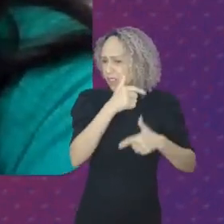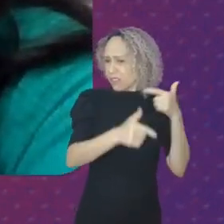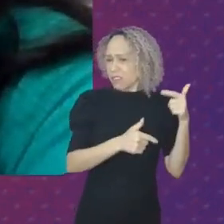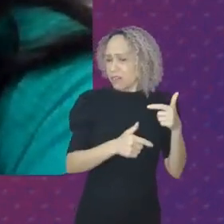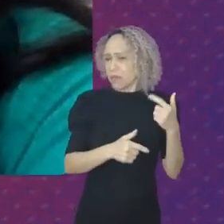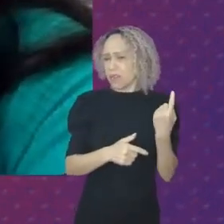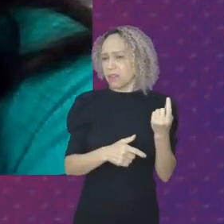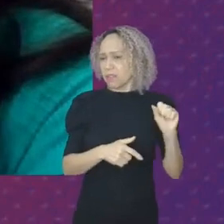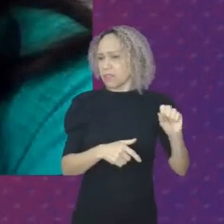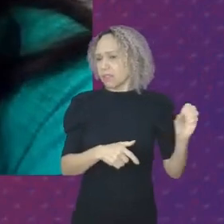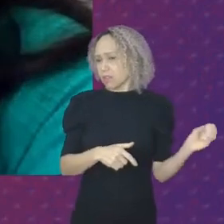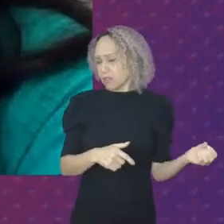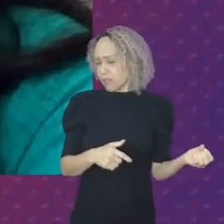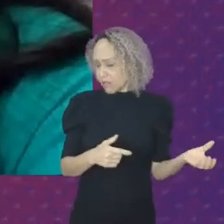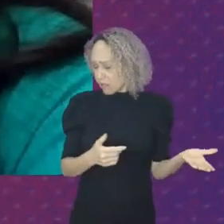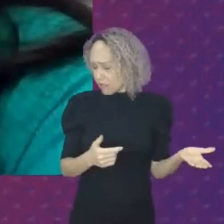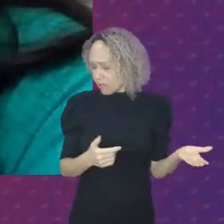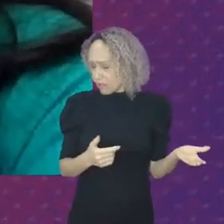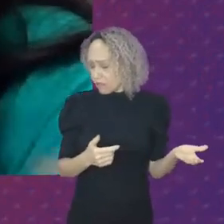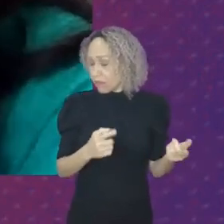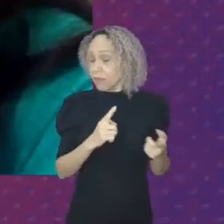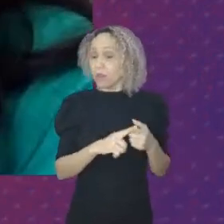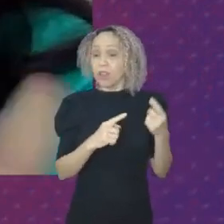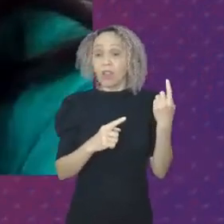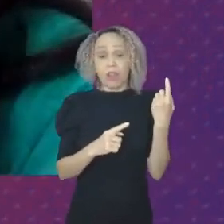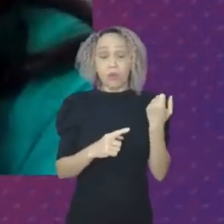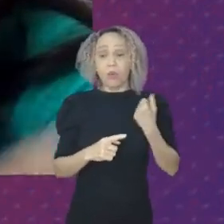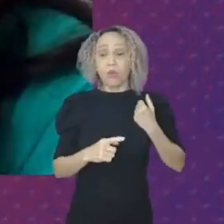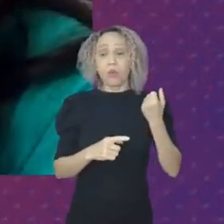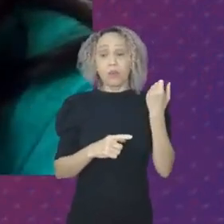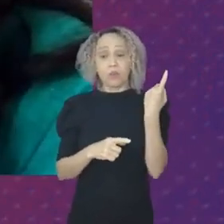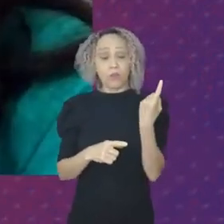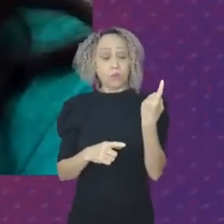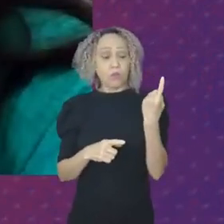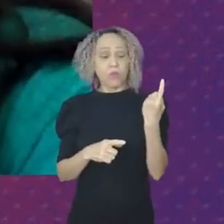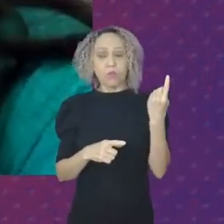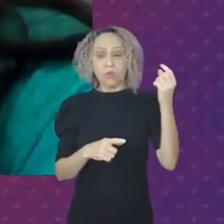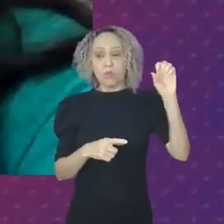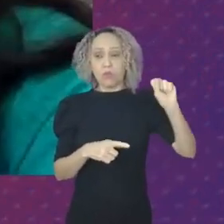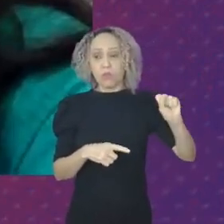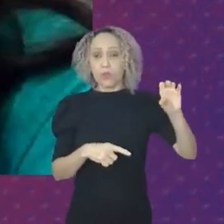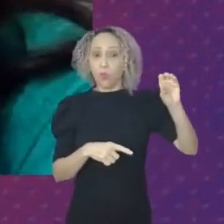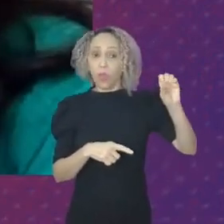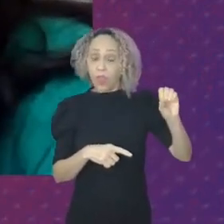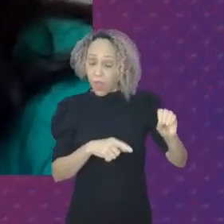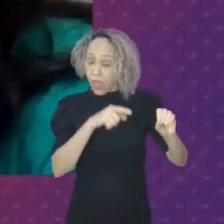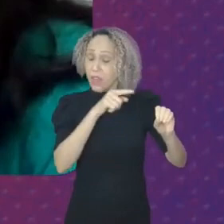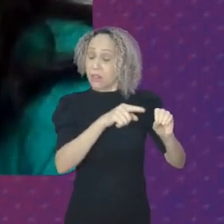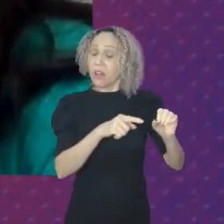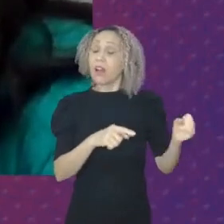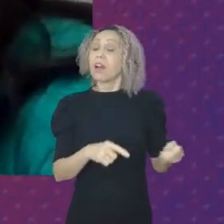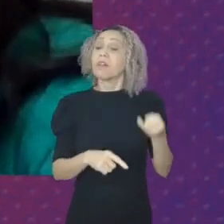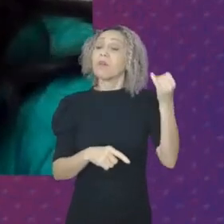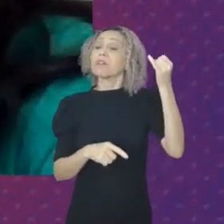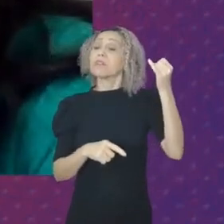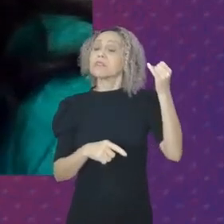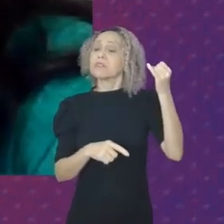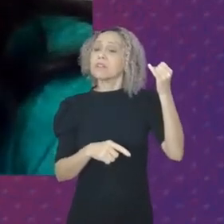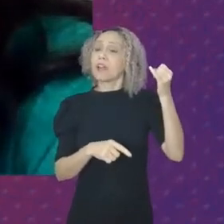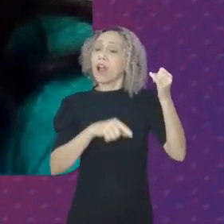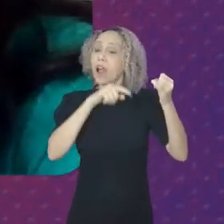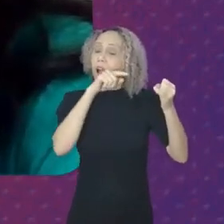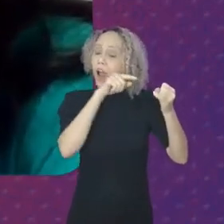vocês sobre a questão da importância do Ligue 180, né? Que é esse canal que se configura como um instrumento de ação pública, em que o Estado,